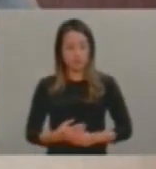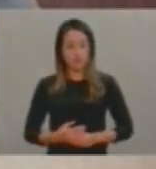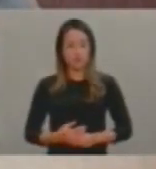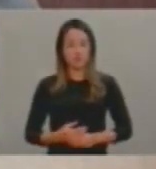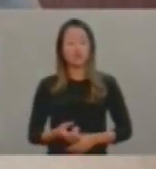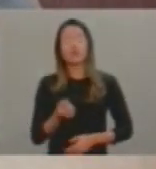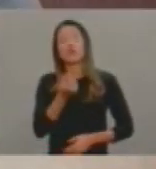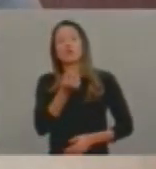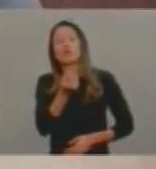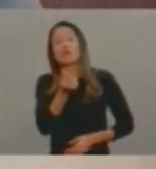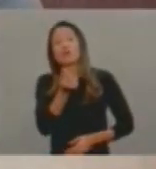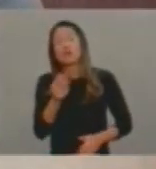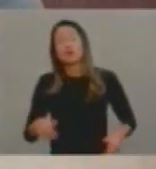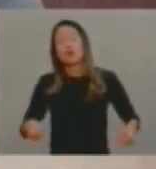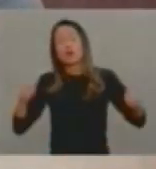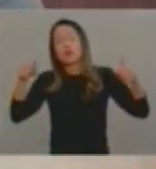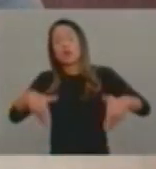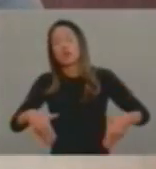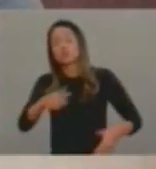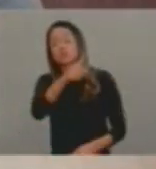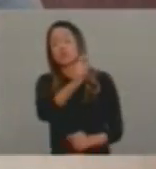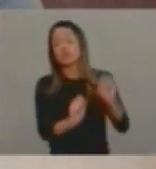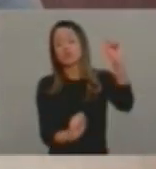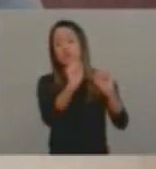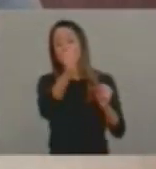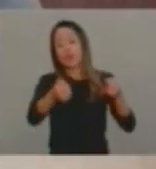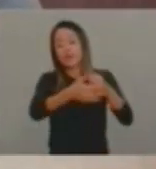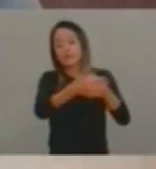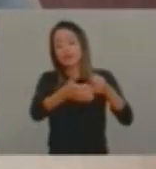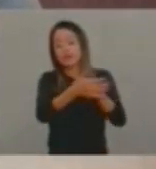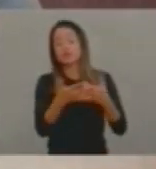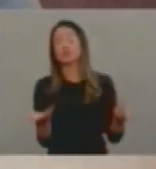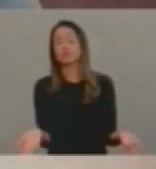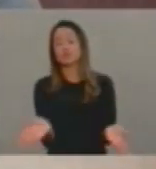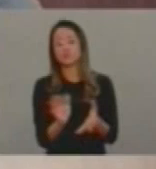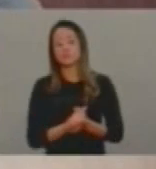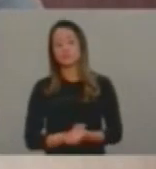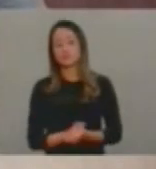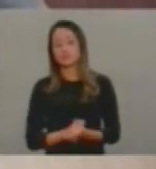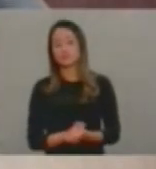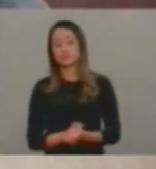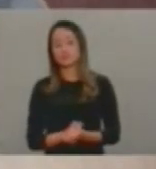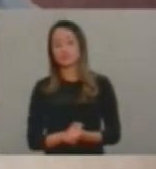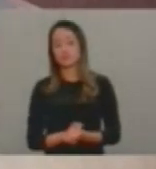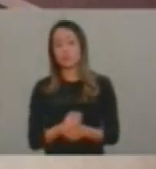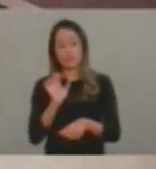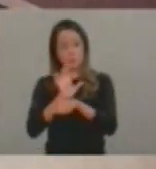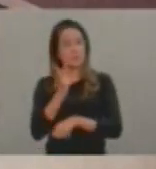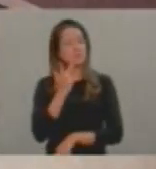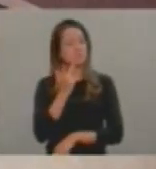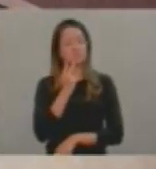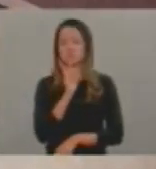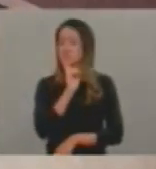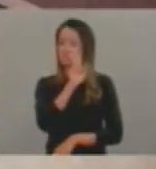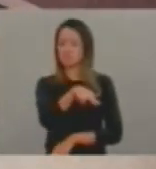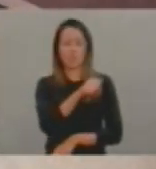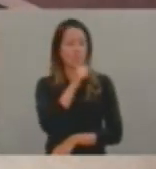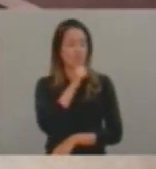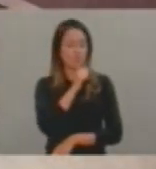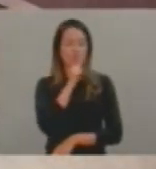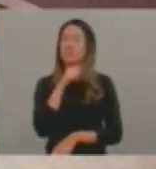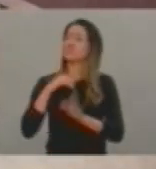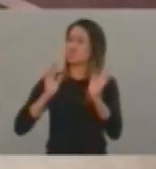para a refinaria. Todos os estados já anunciaram. Então, nós fizemos algumas